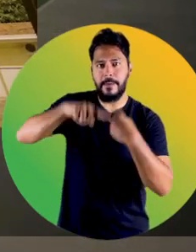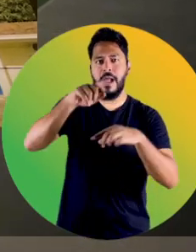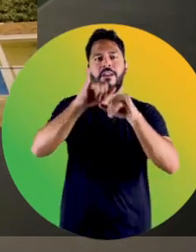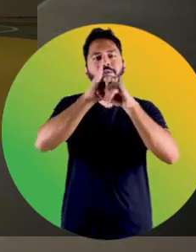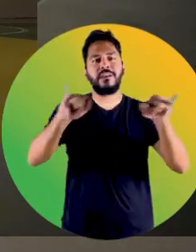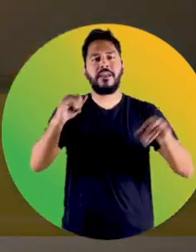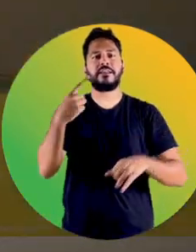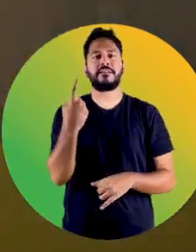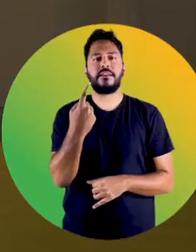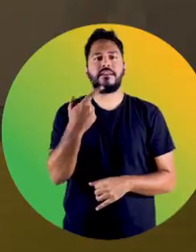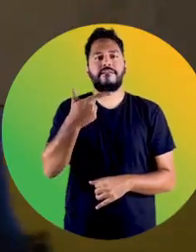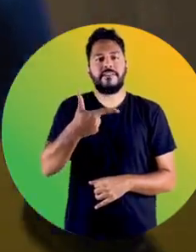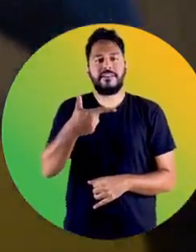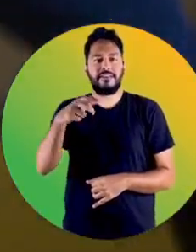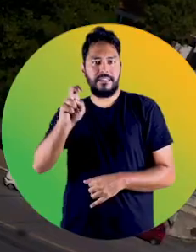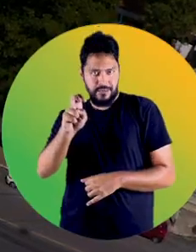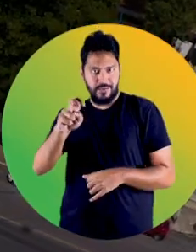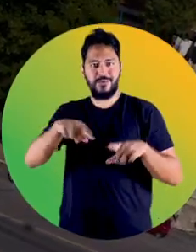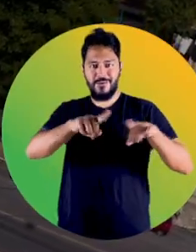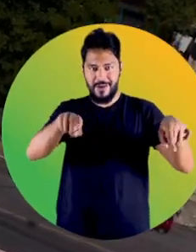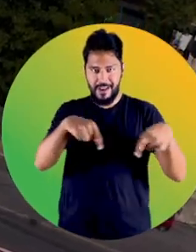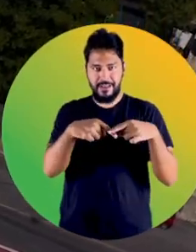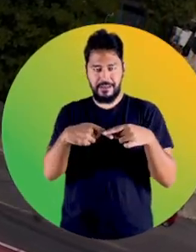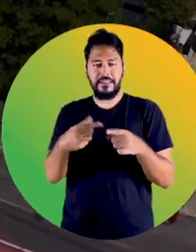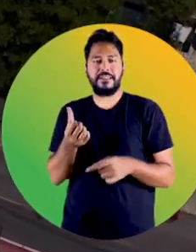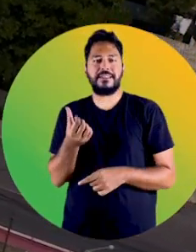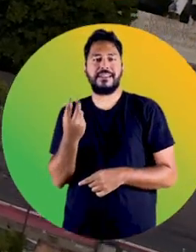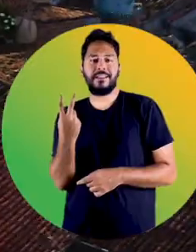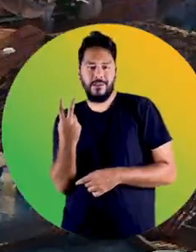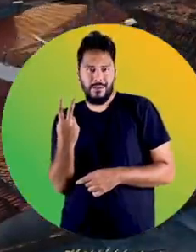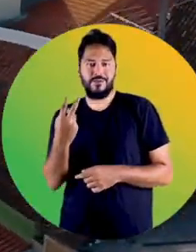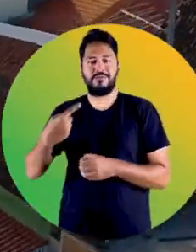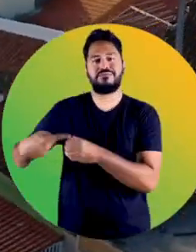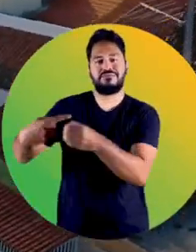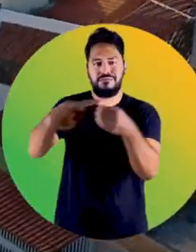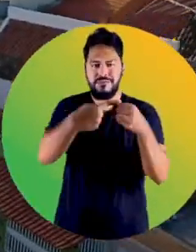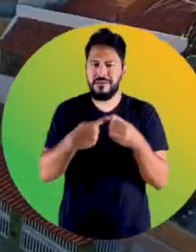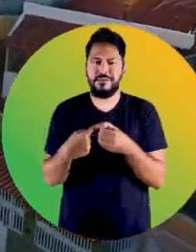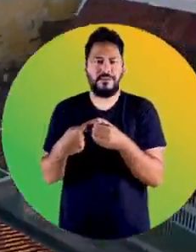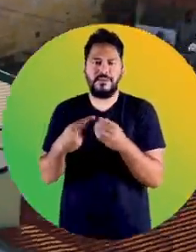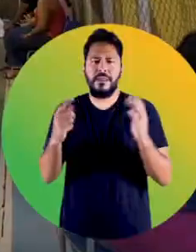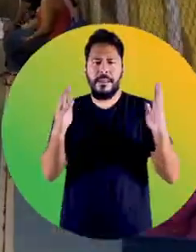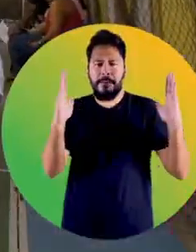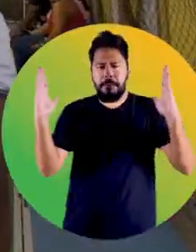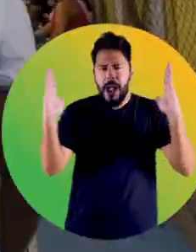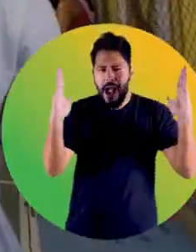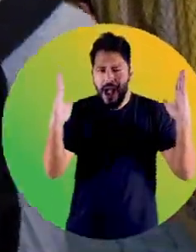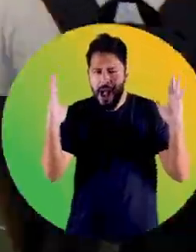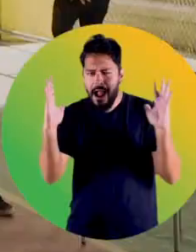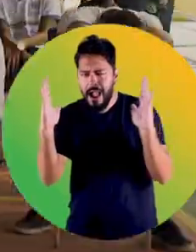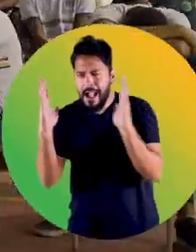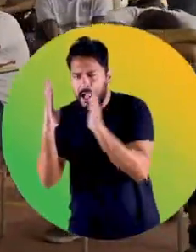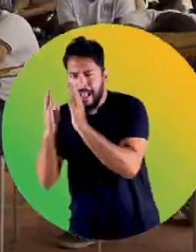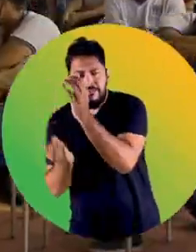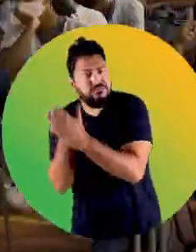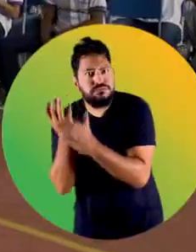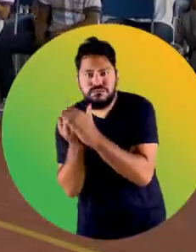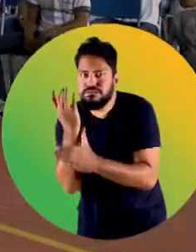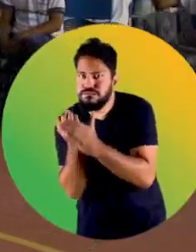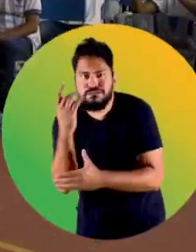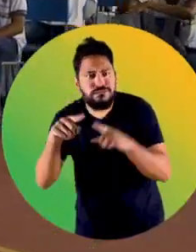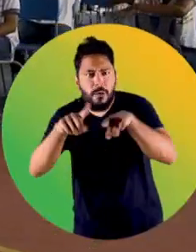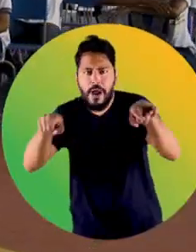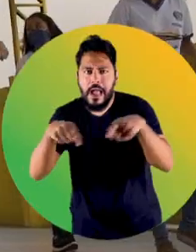62 municípios. O mesmo número de quadras que foram inauguradas desde o começo do programa, em 2015. Só em 2021